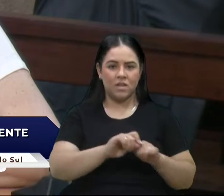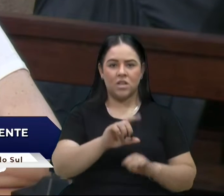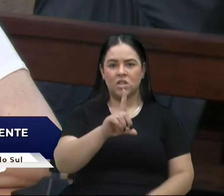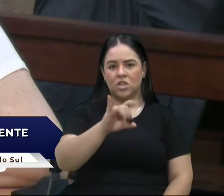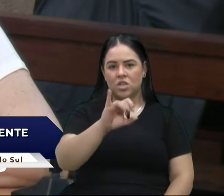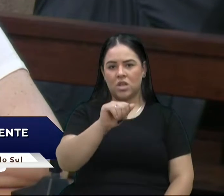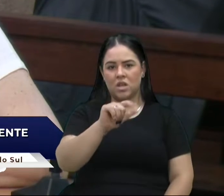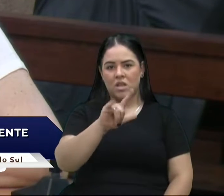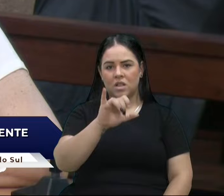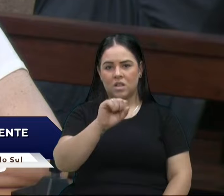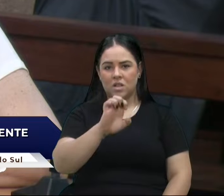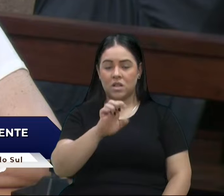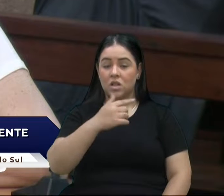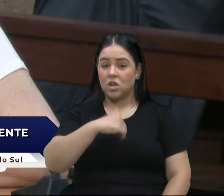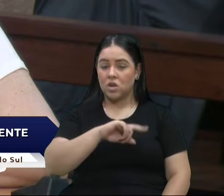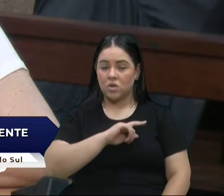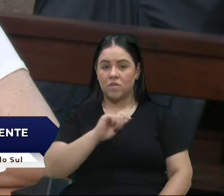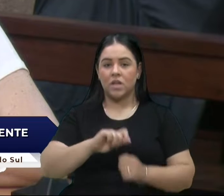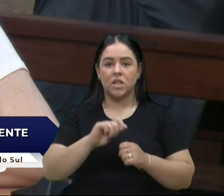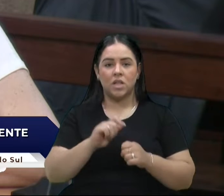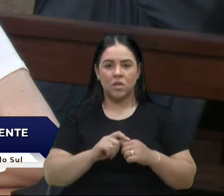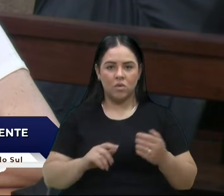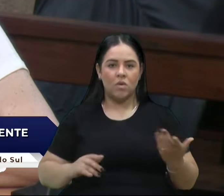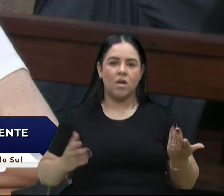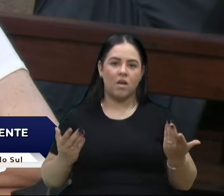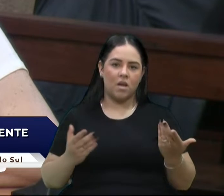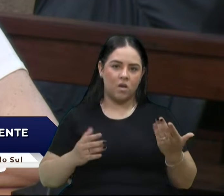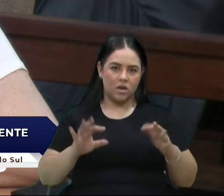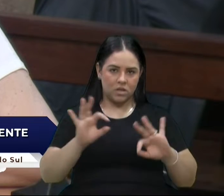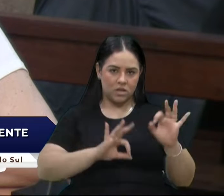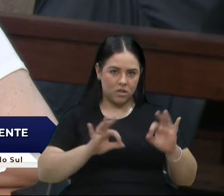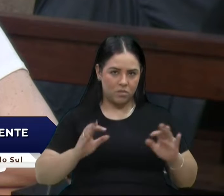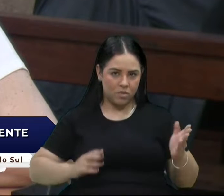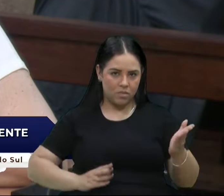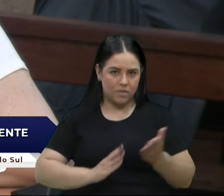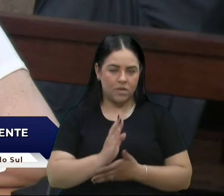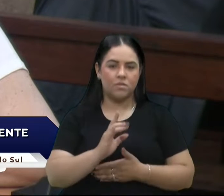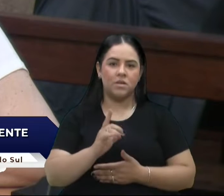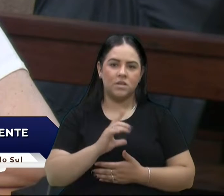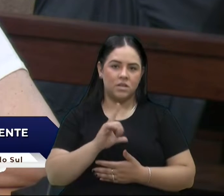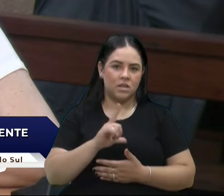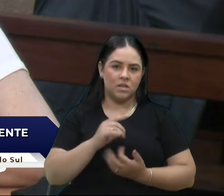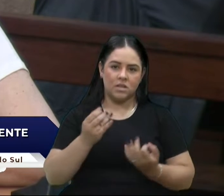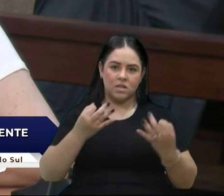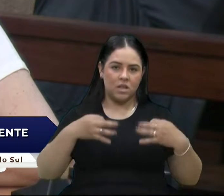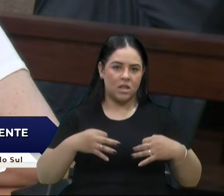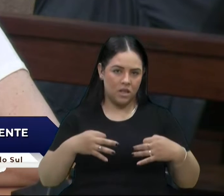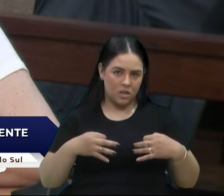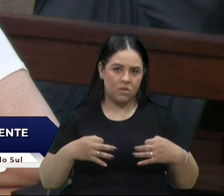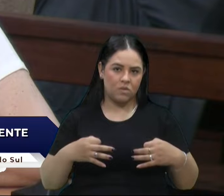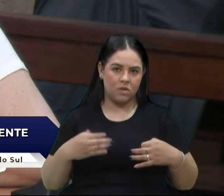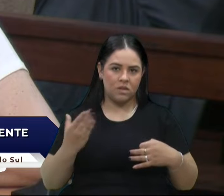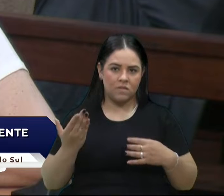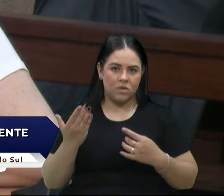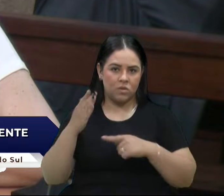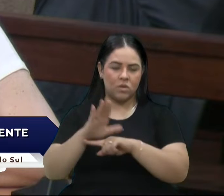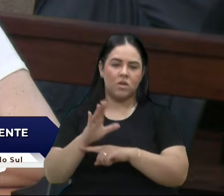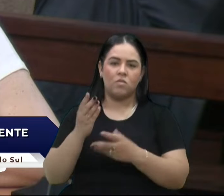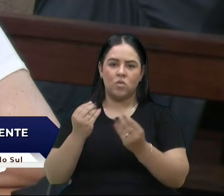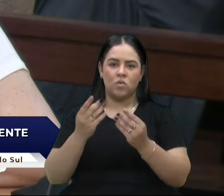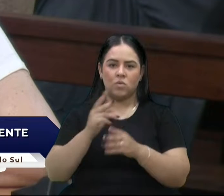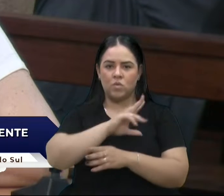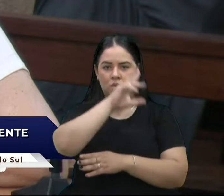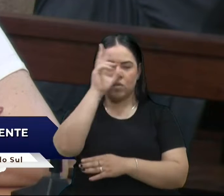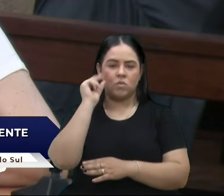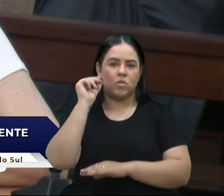peritoneal. Então, nós já estamos com uma solicitação para habilitação em hemodiálise e temos certeza que isso vai auxiliar muito o município